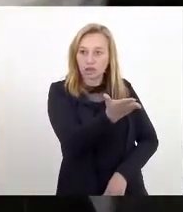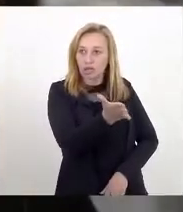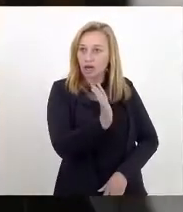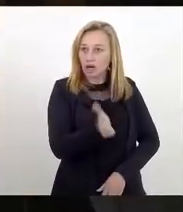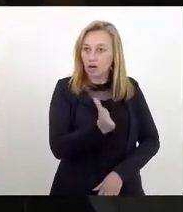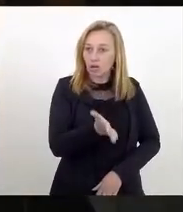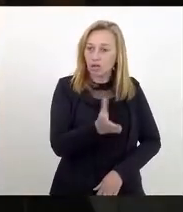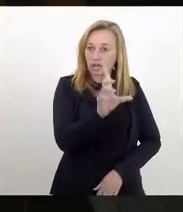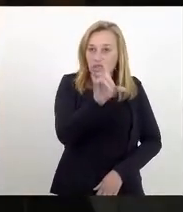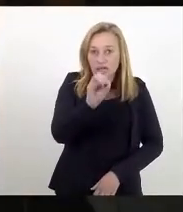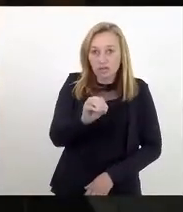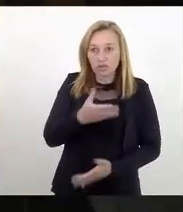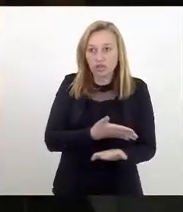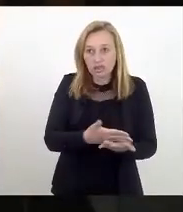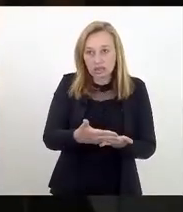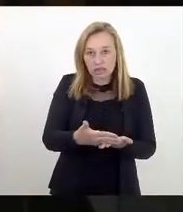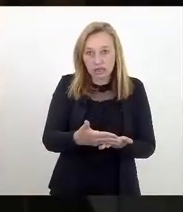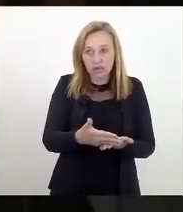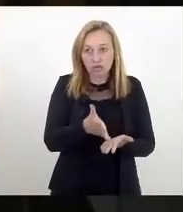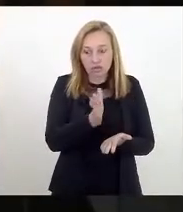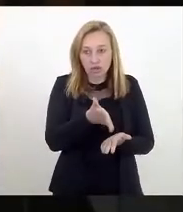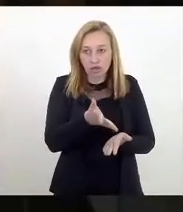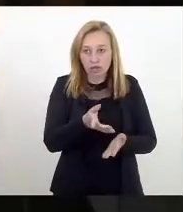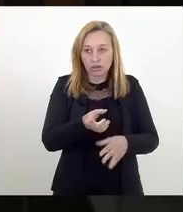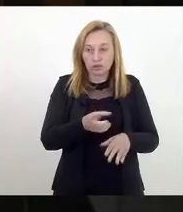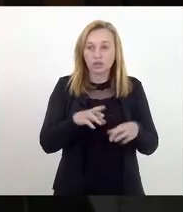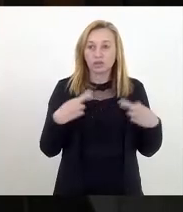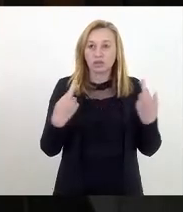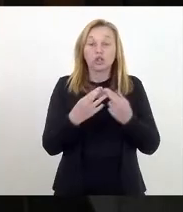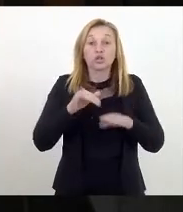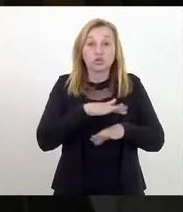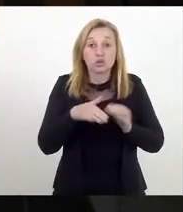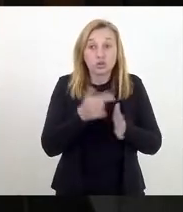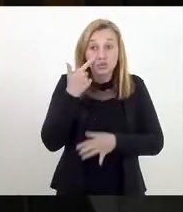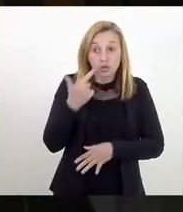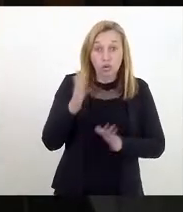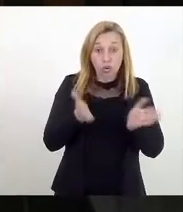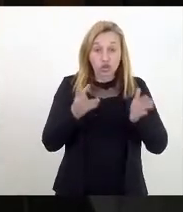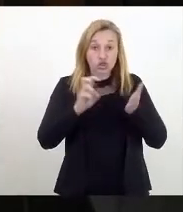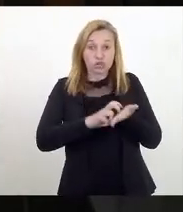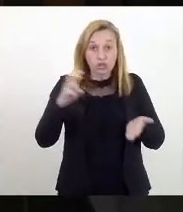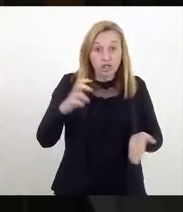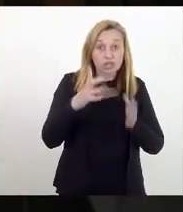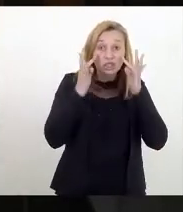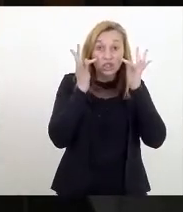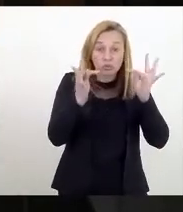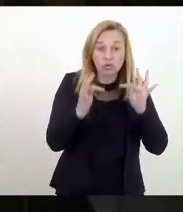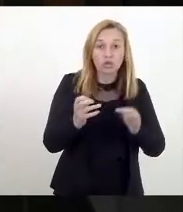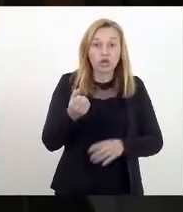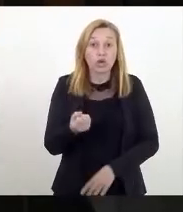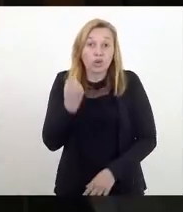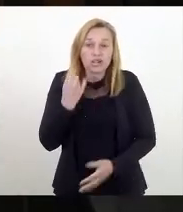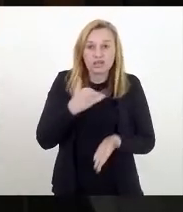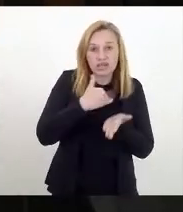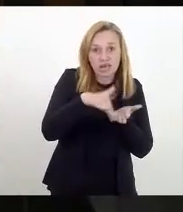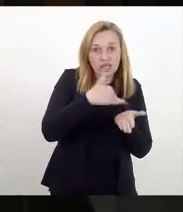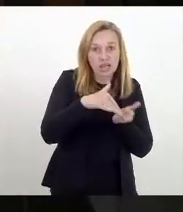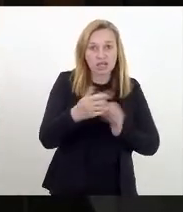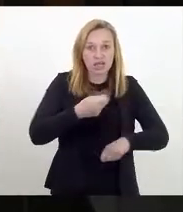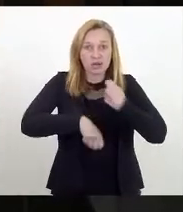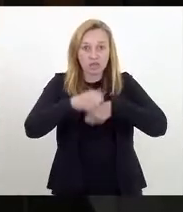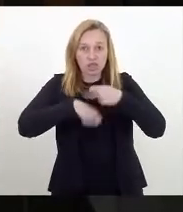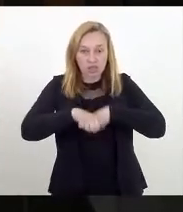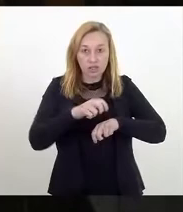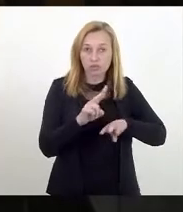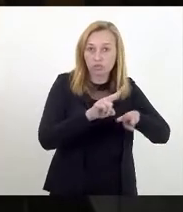cedo no expediente inicial, todos assistiram o episódio de hoje pela manhã, fiz aqui o testemunho que o ex-secretário de administração